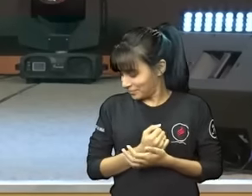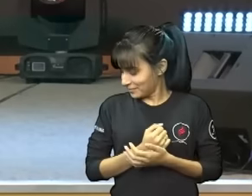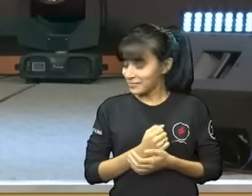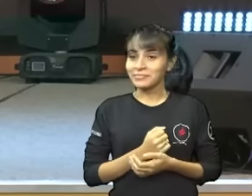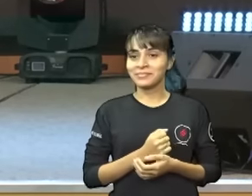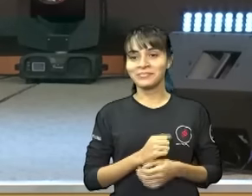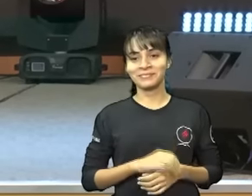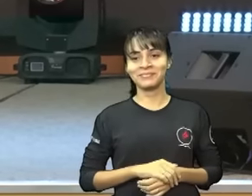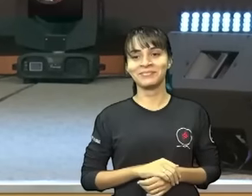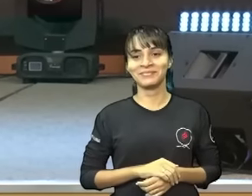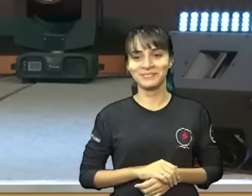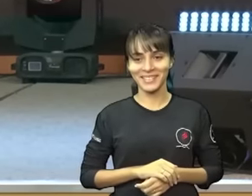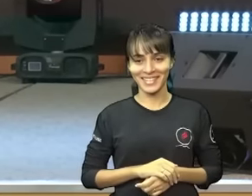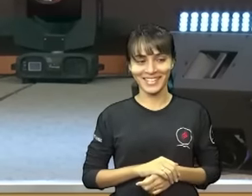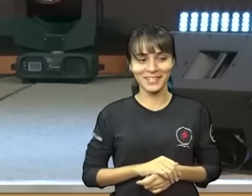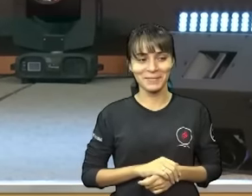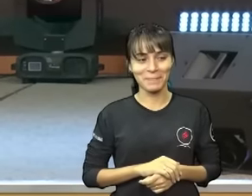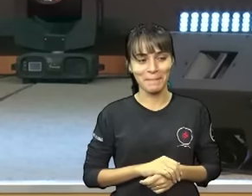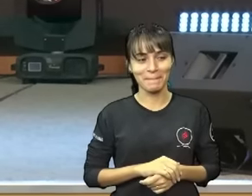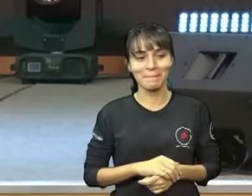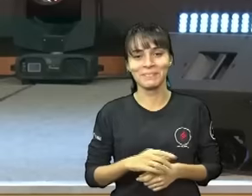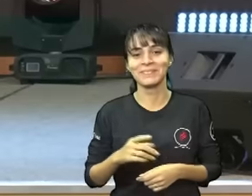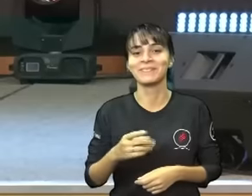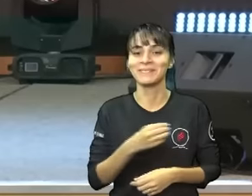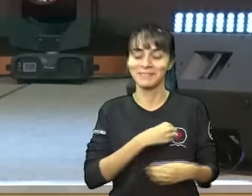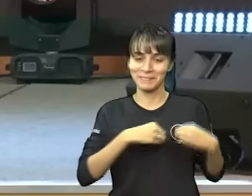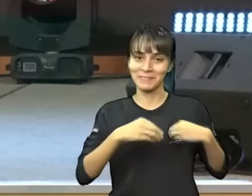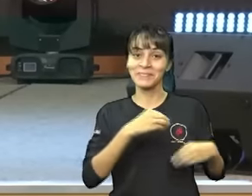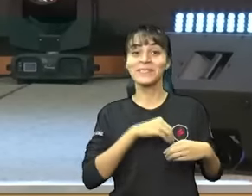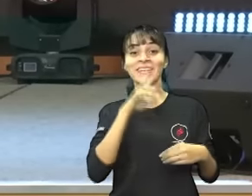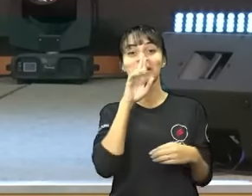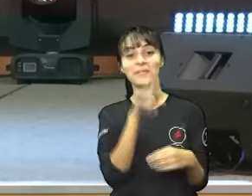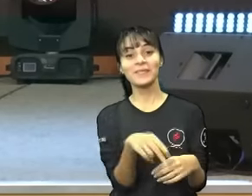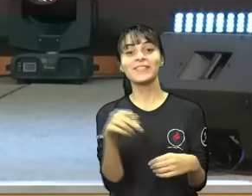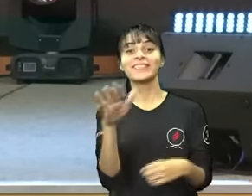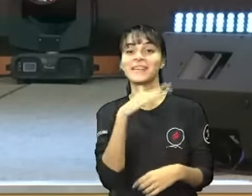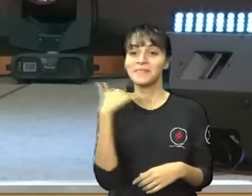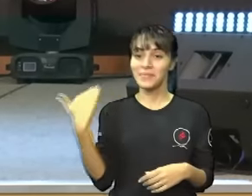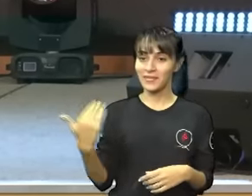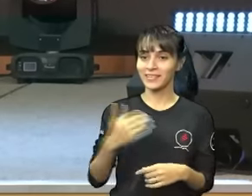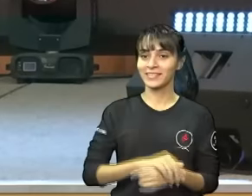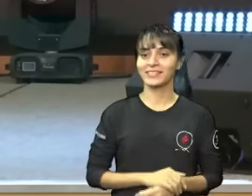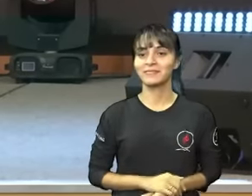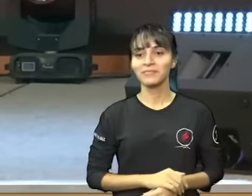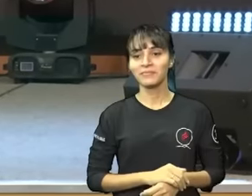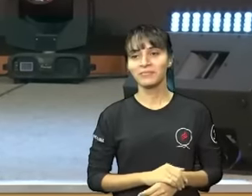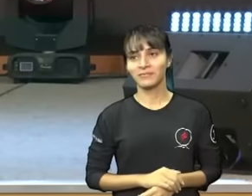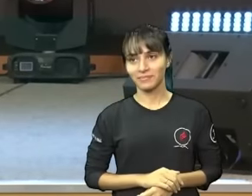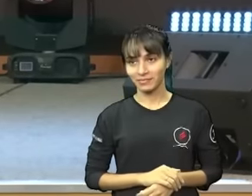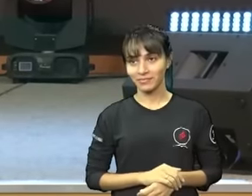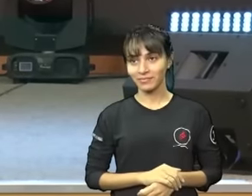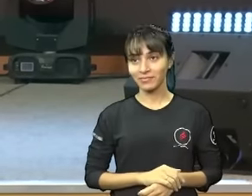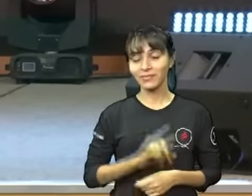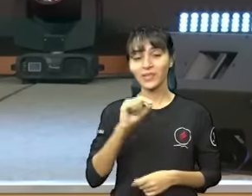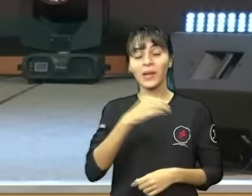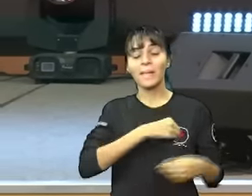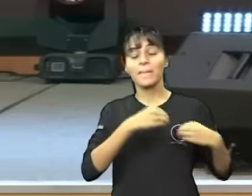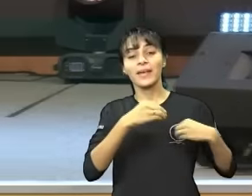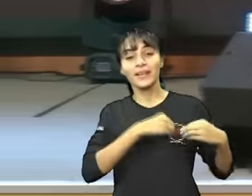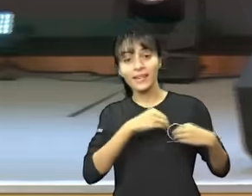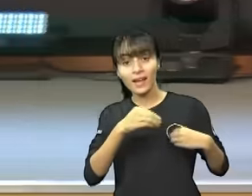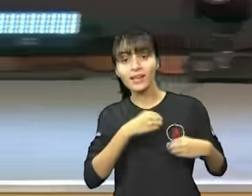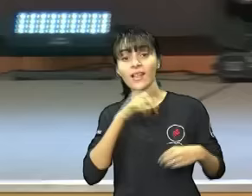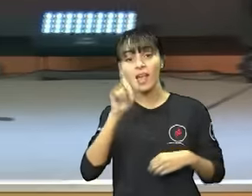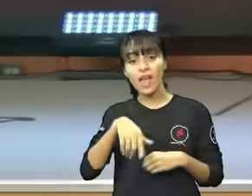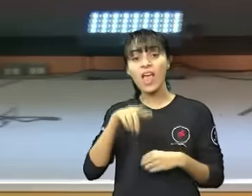vontade de Deus é o salário do pecado é a morte e o que é pecado pecado